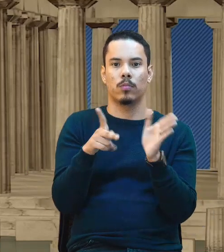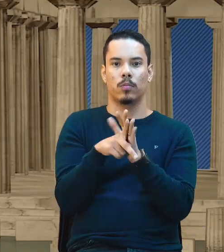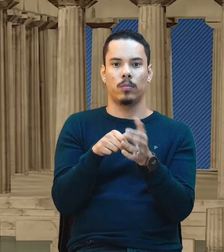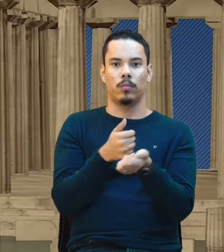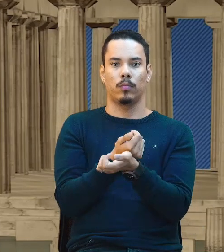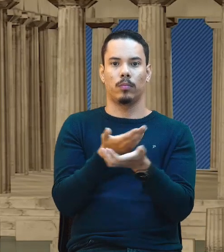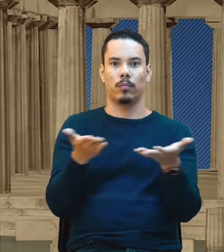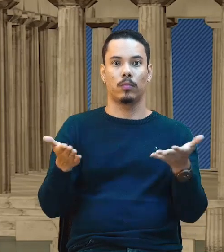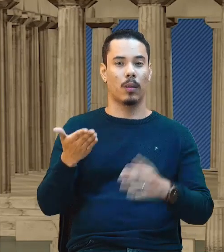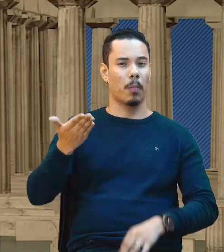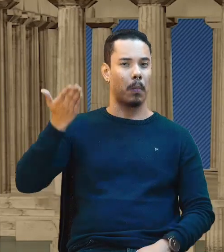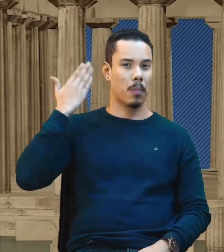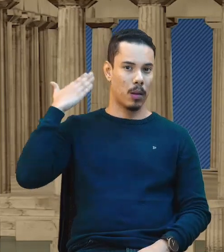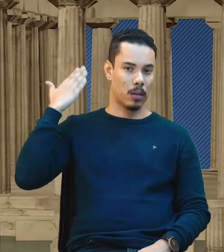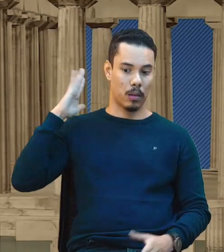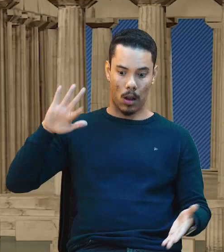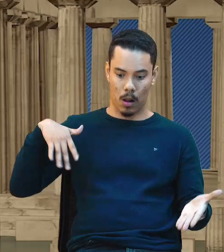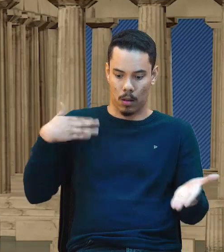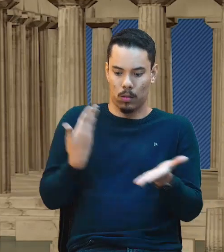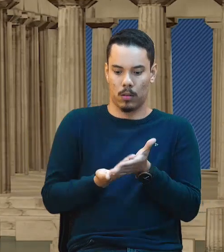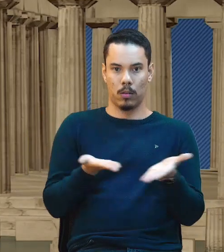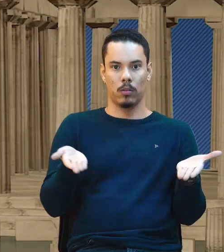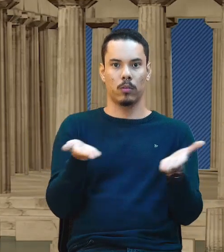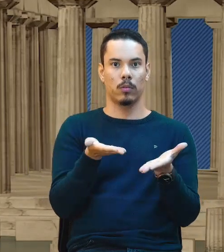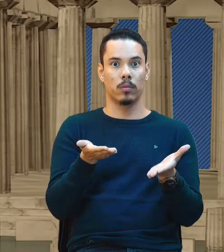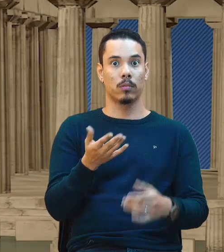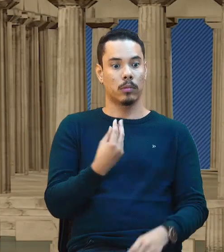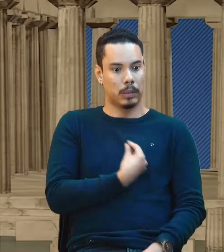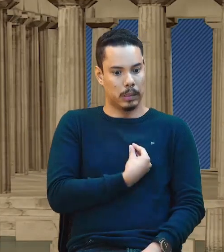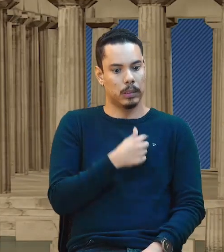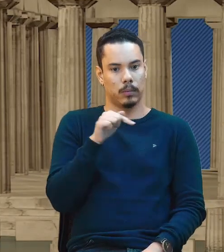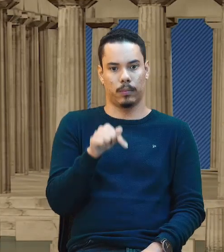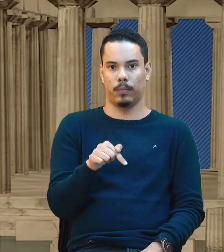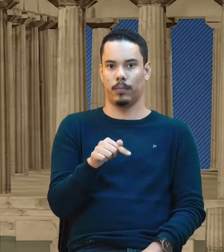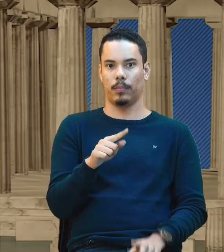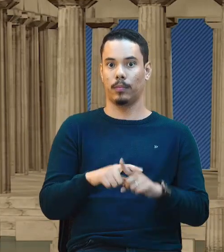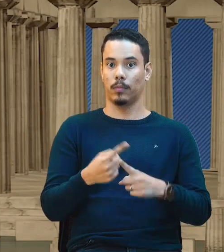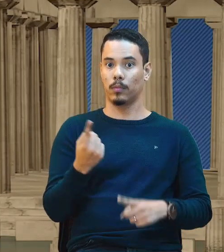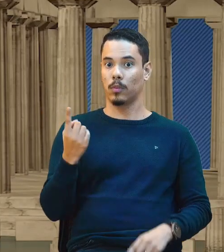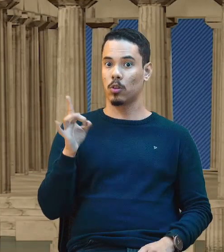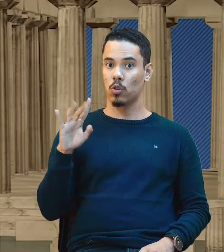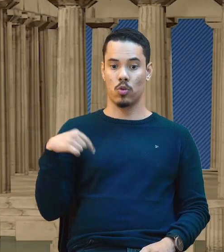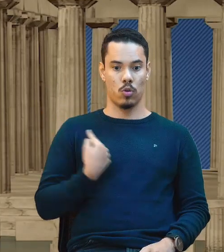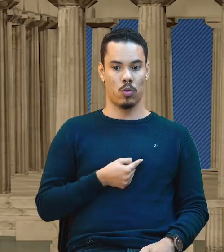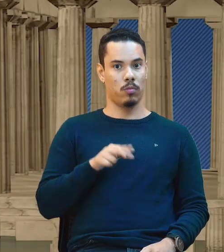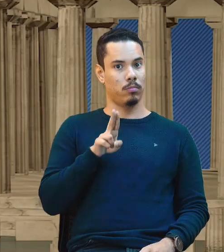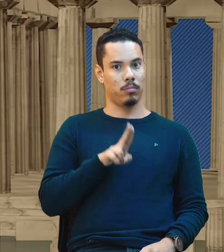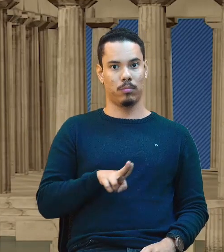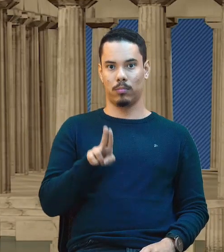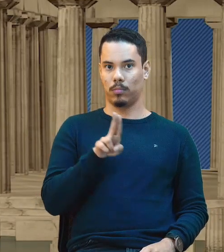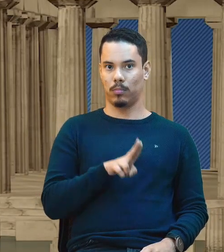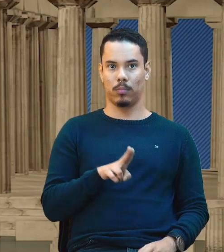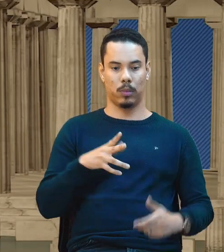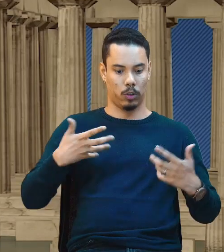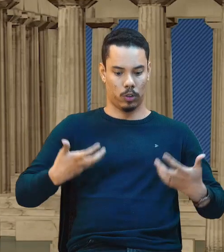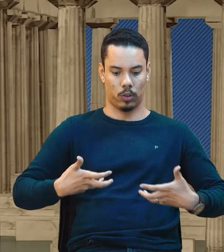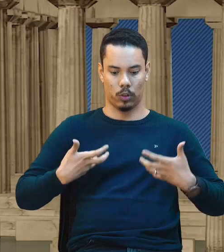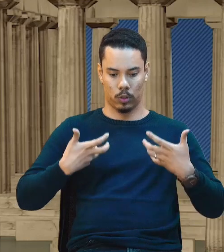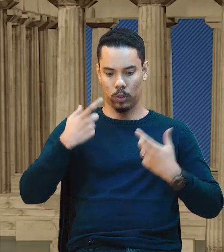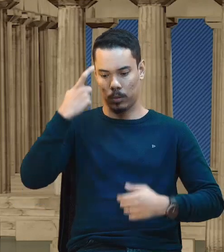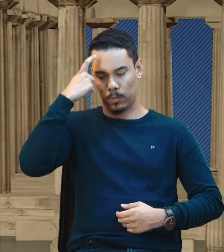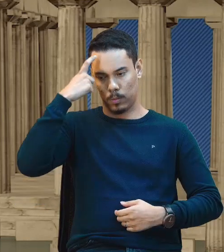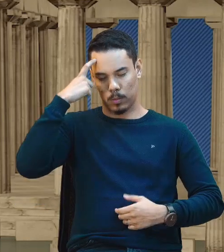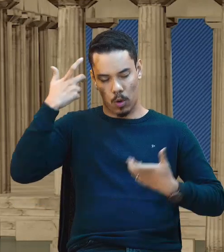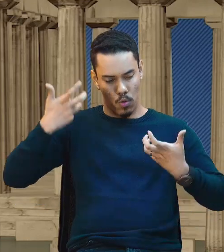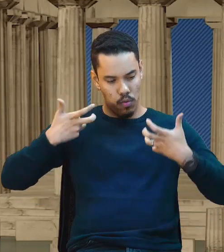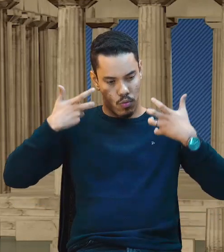passado pra gente. Até hoje, galera, tá aqui ela. É só a gente utilizar o estímulo ao pensar.